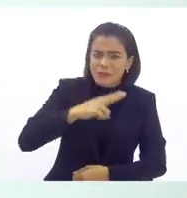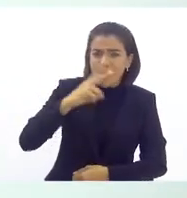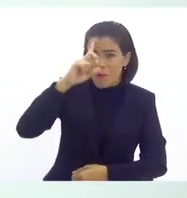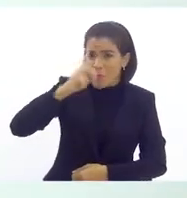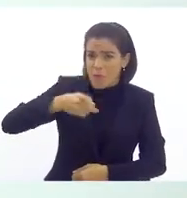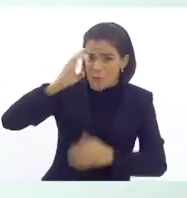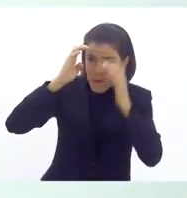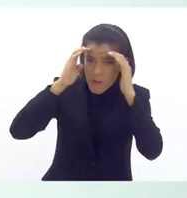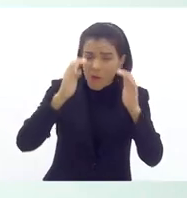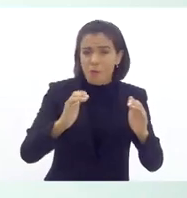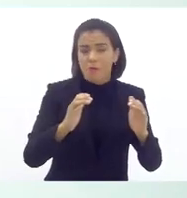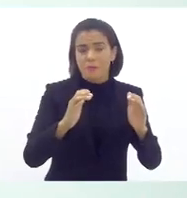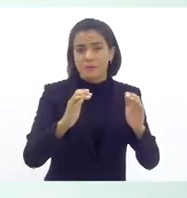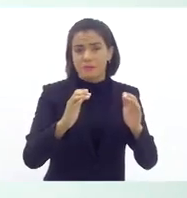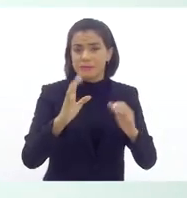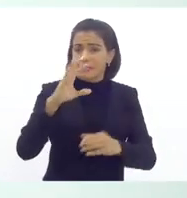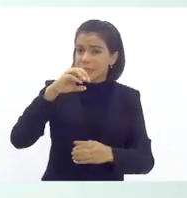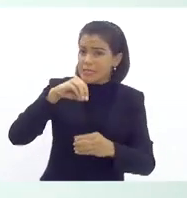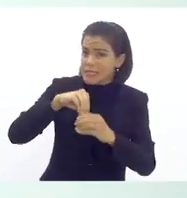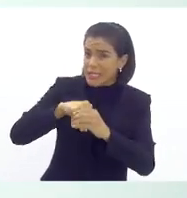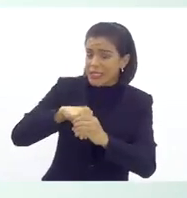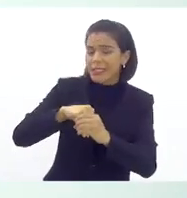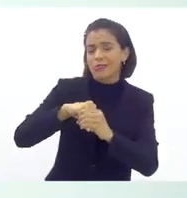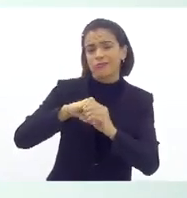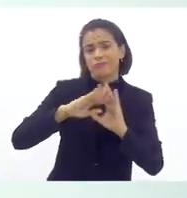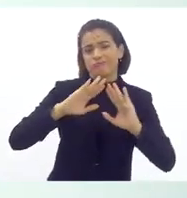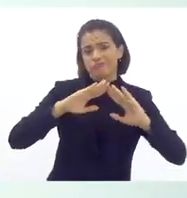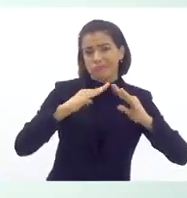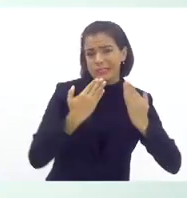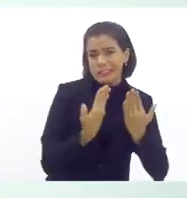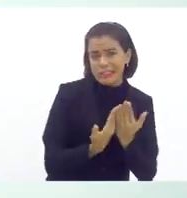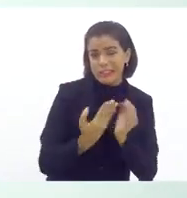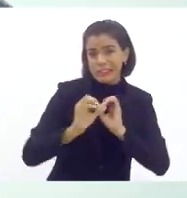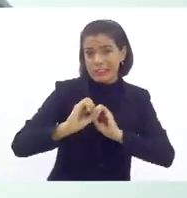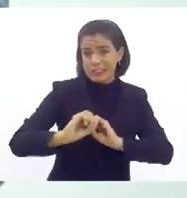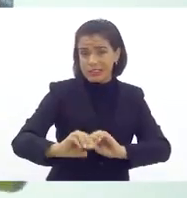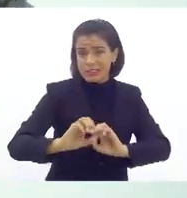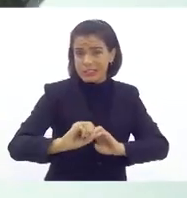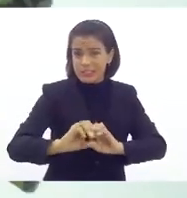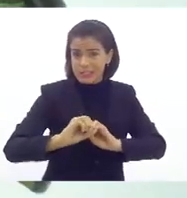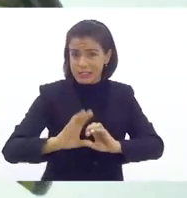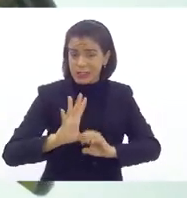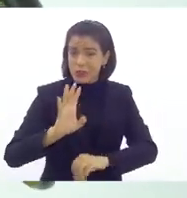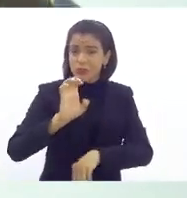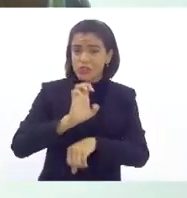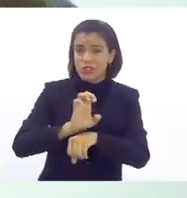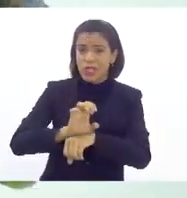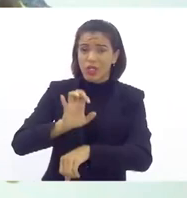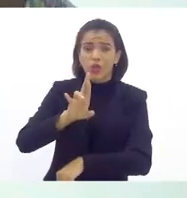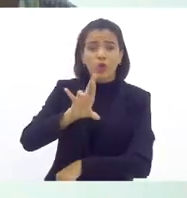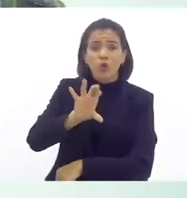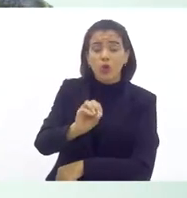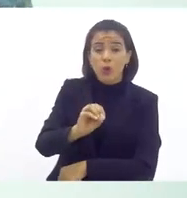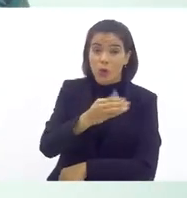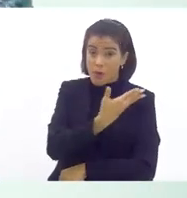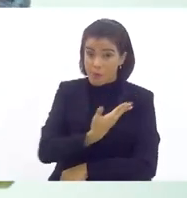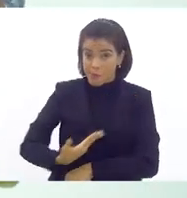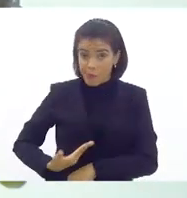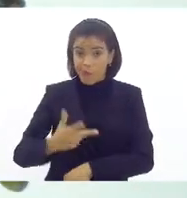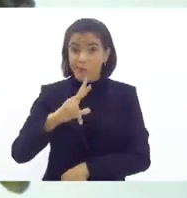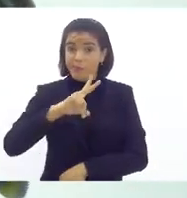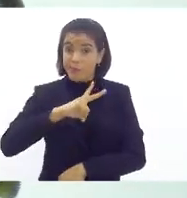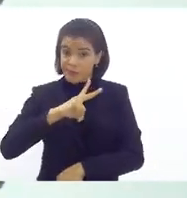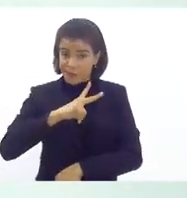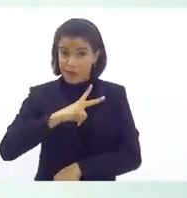cúmprase dentro dos estabelecimentos de ensino do Estado do Rio de Janeiro, públicos e privados.